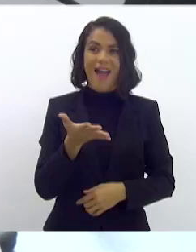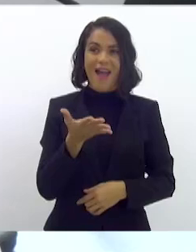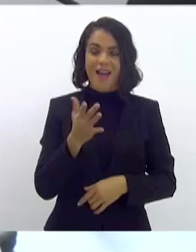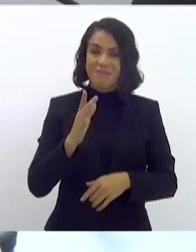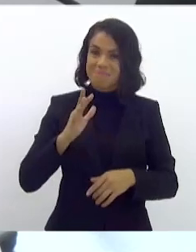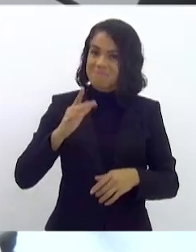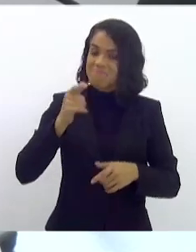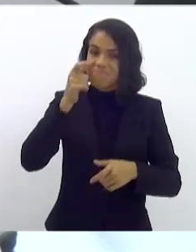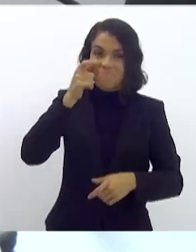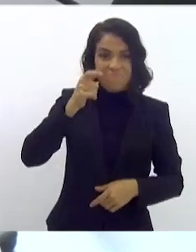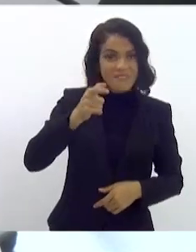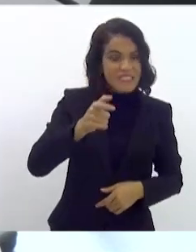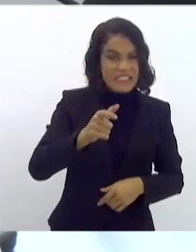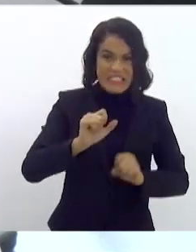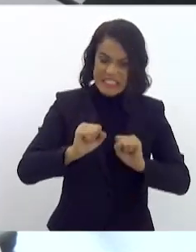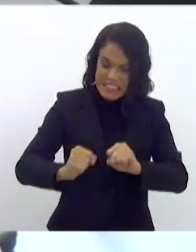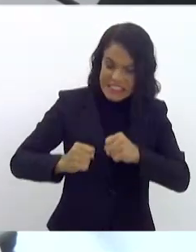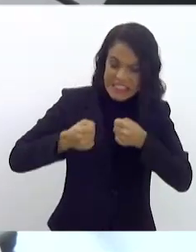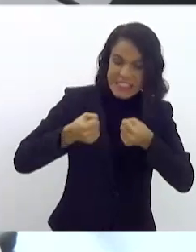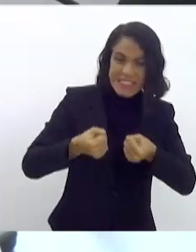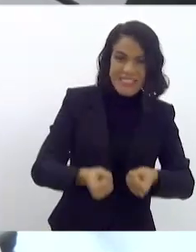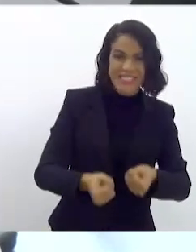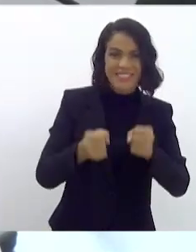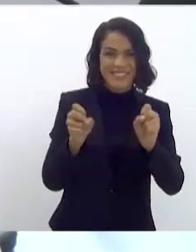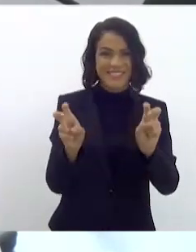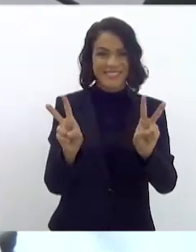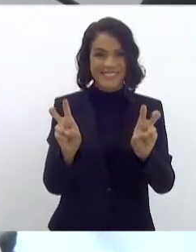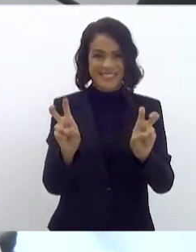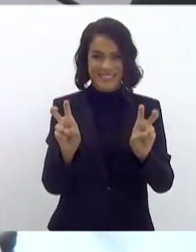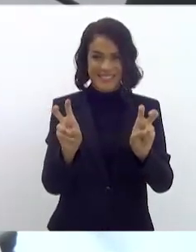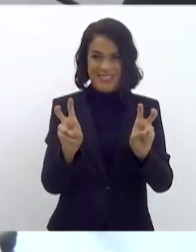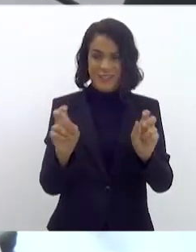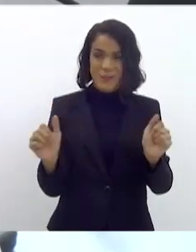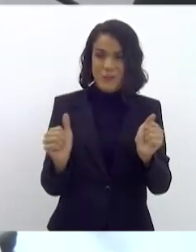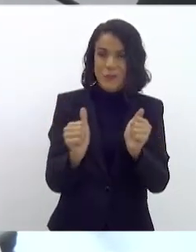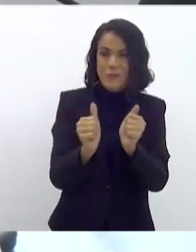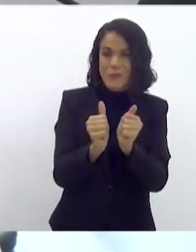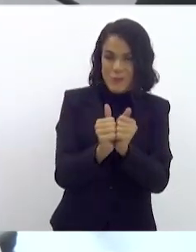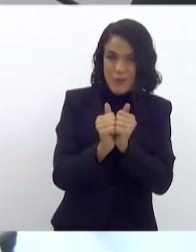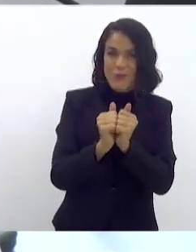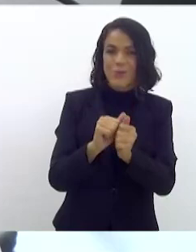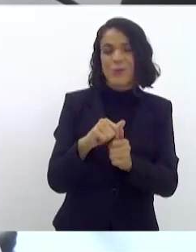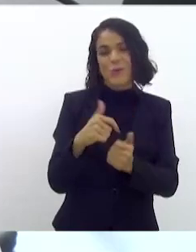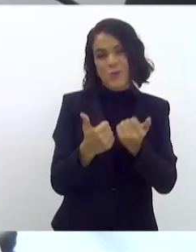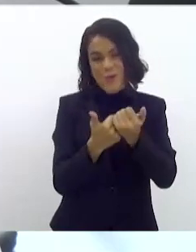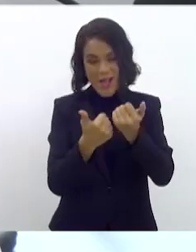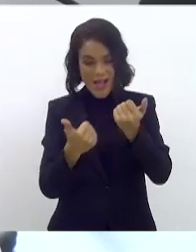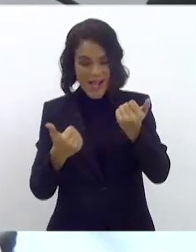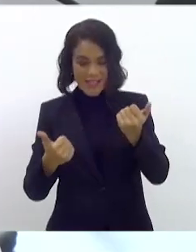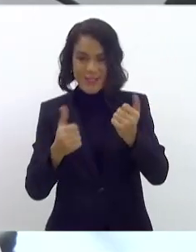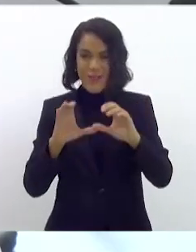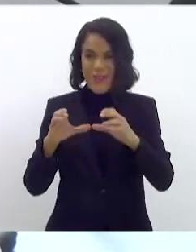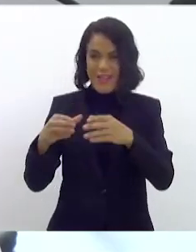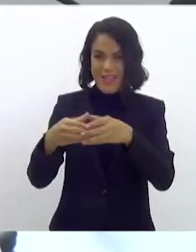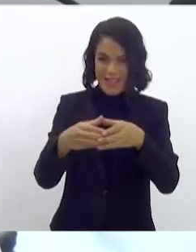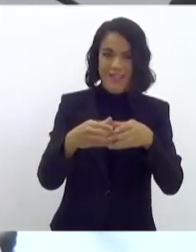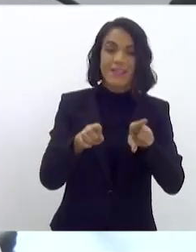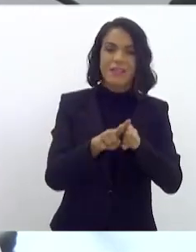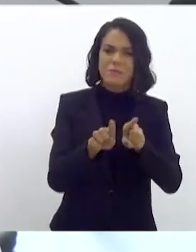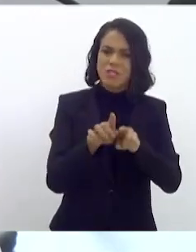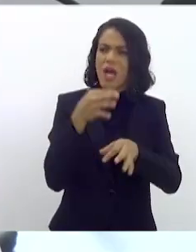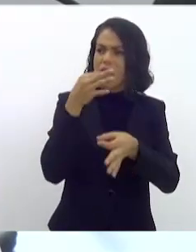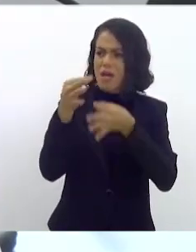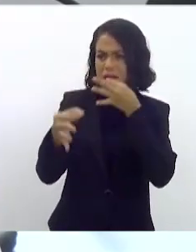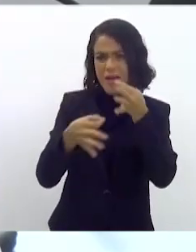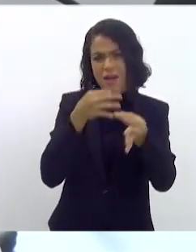muito interessados e dedicados ao tema, junto com as nossas assessorias, e já fizemos algumas sugestões, e